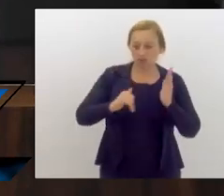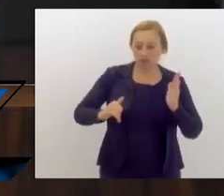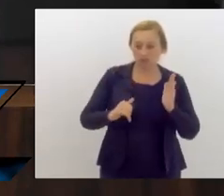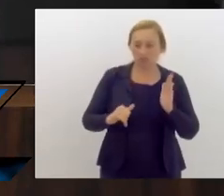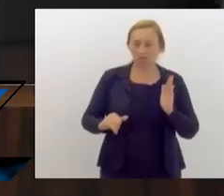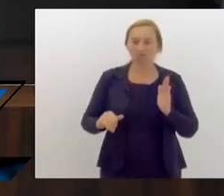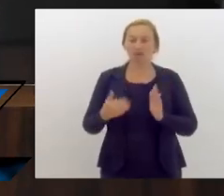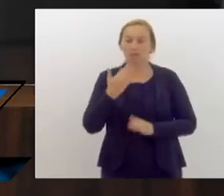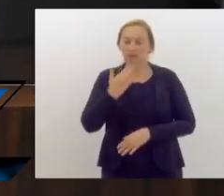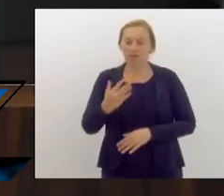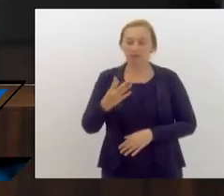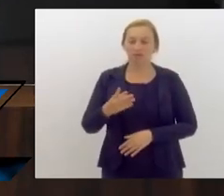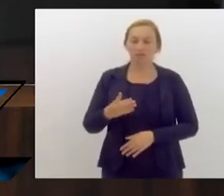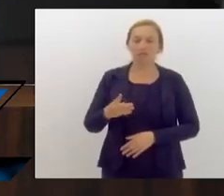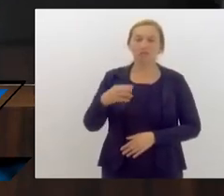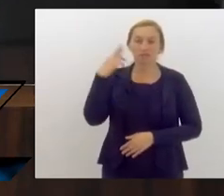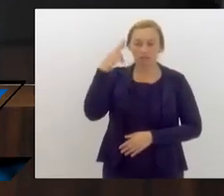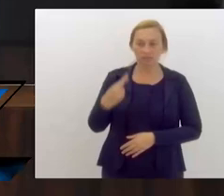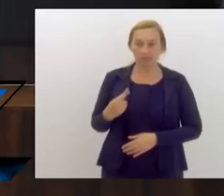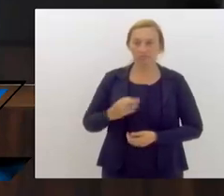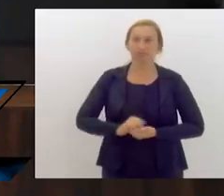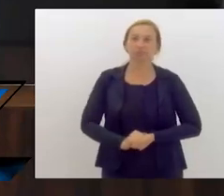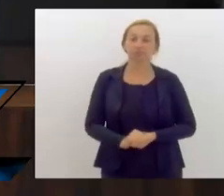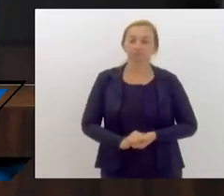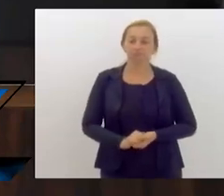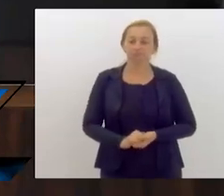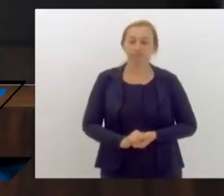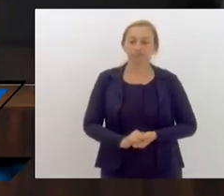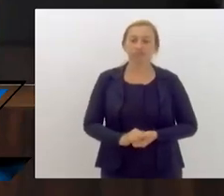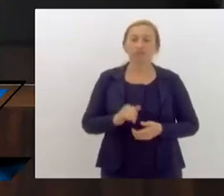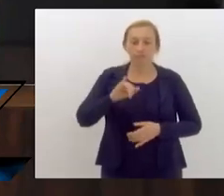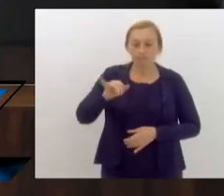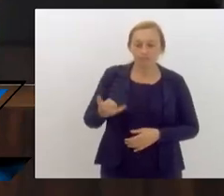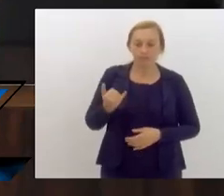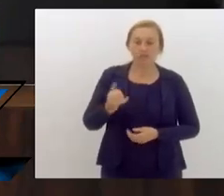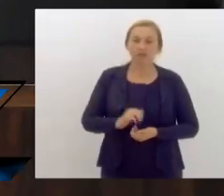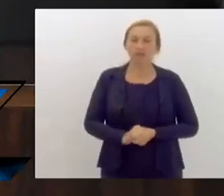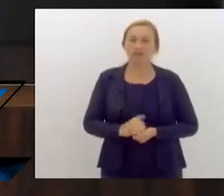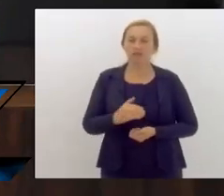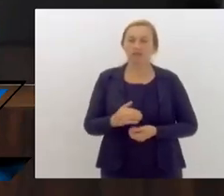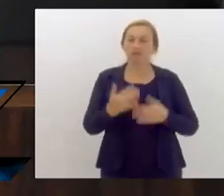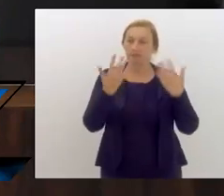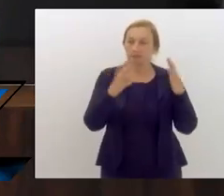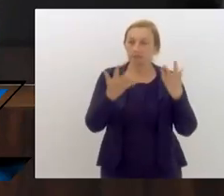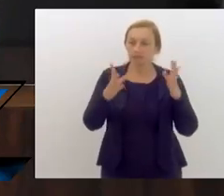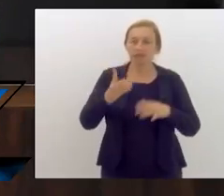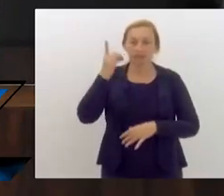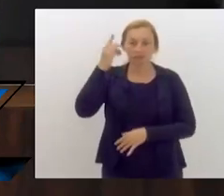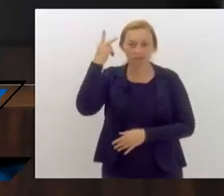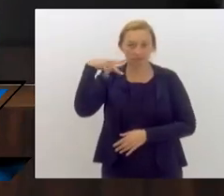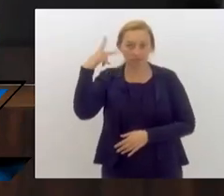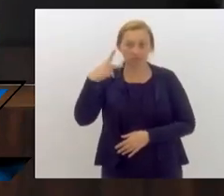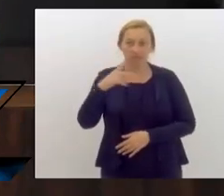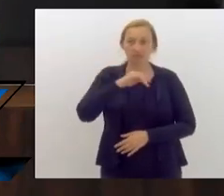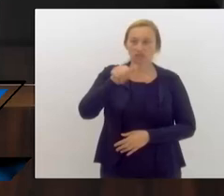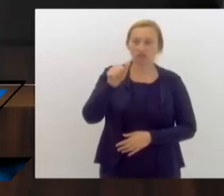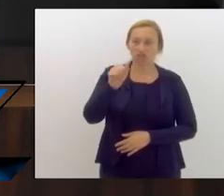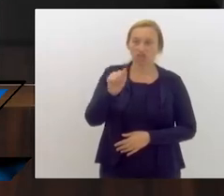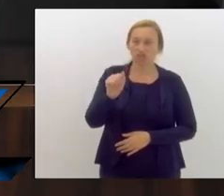pauta pedido da autora deputada Renata Souza quero aproveitar o ensejo cumprimentar a vereadora Janilson